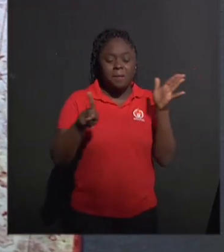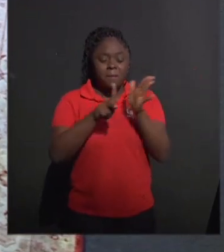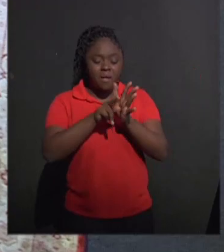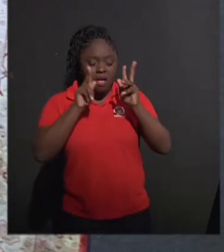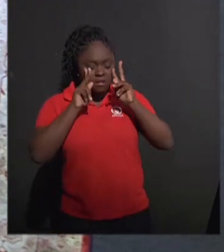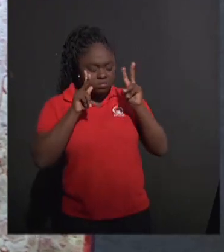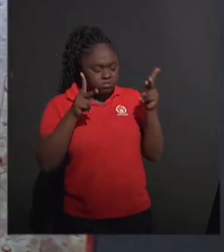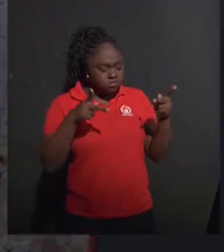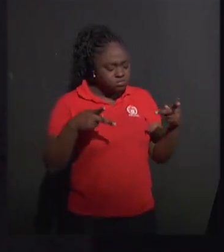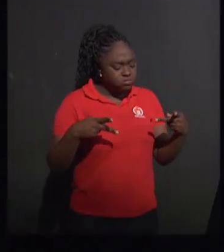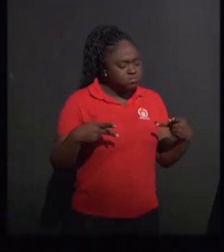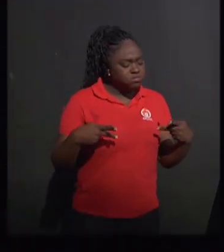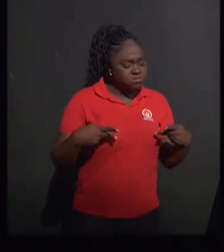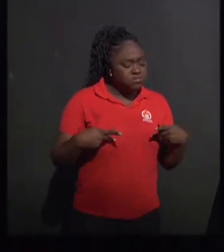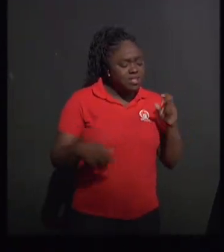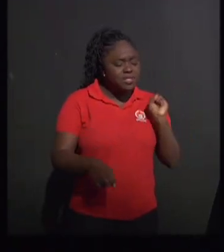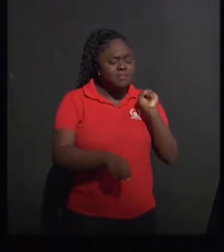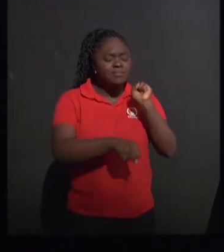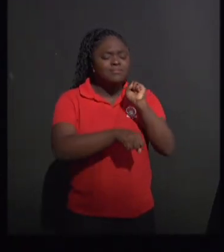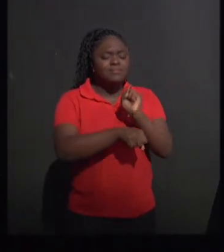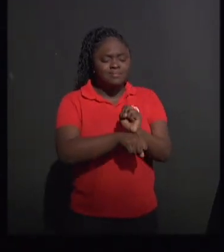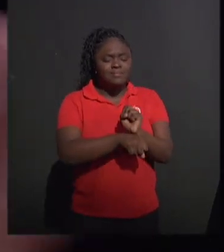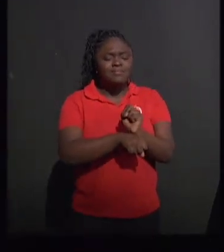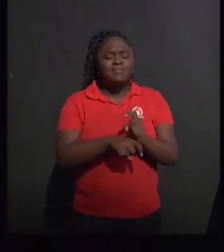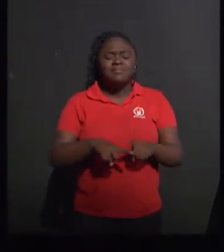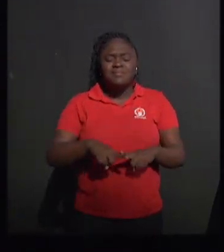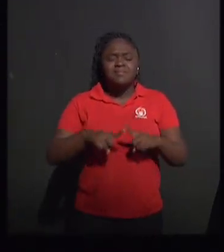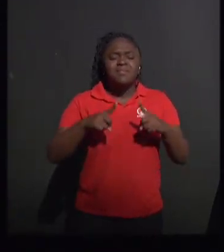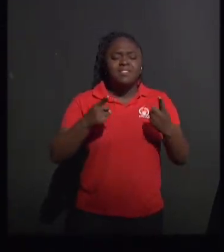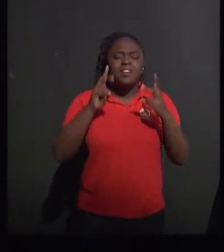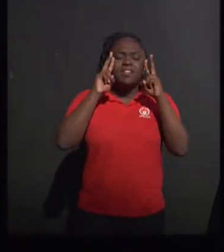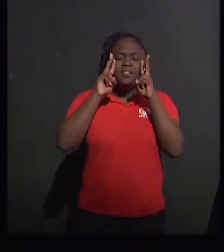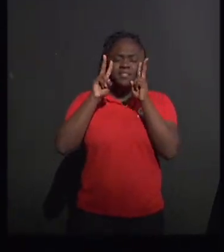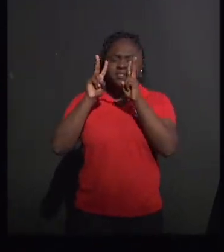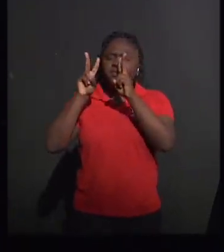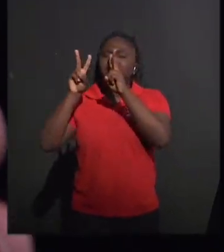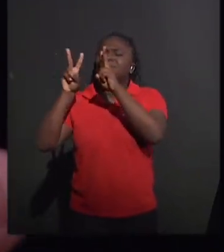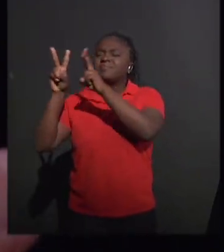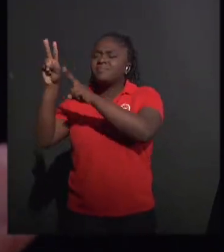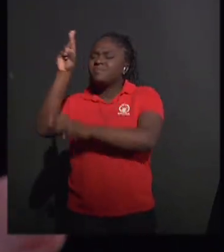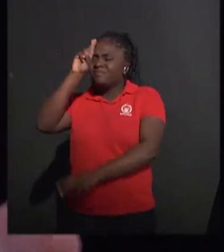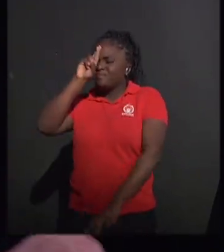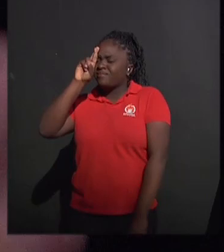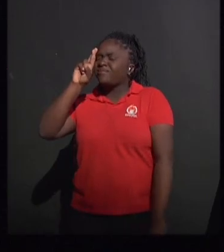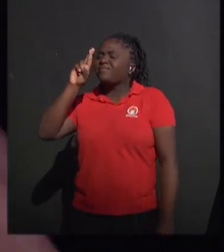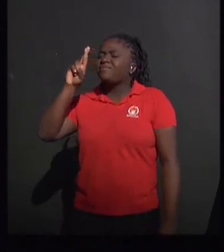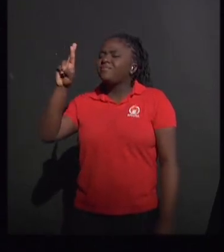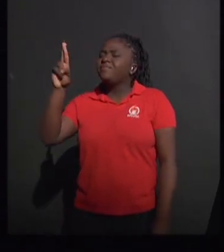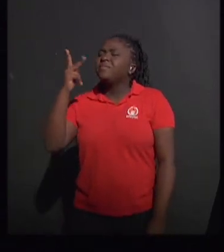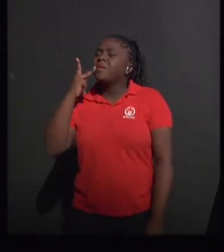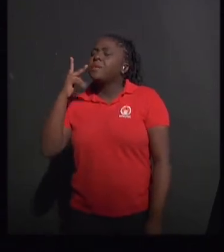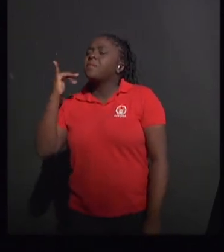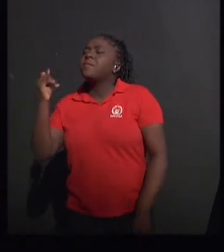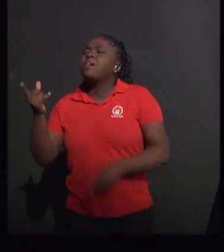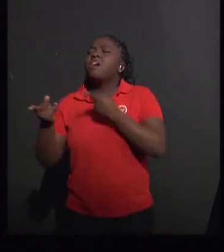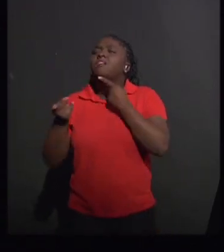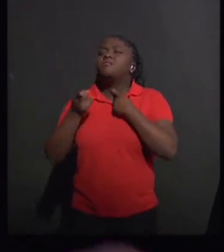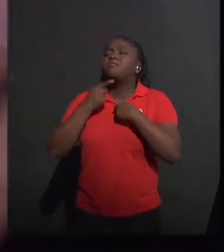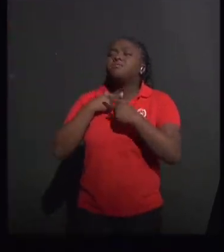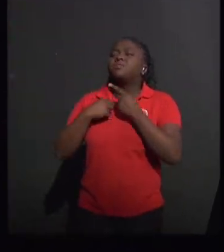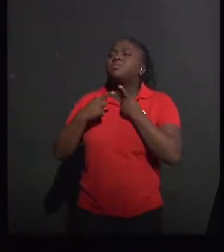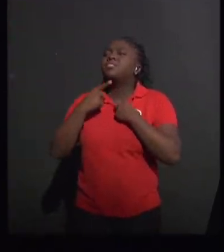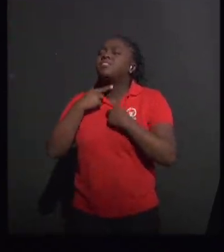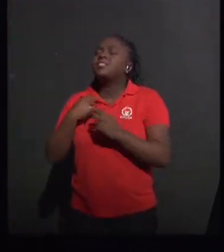próprios umbigos, ó Pai. Mas que possam olhar para o Senhor, tendo, ó Pai, vontade realmente, Pai,